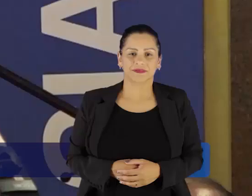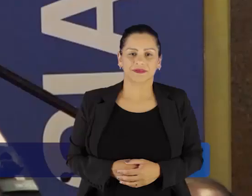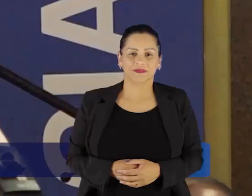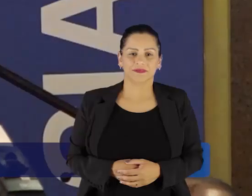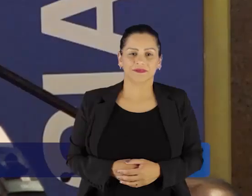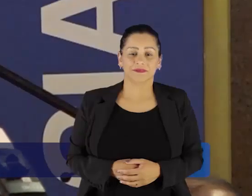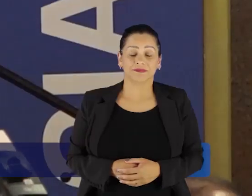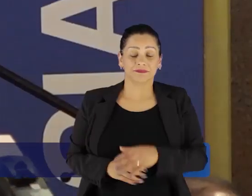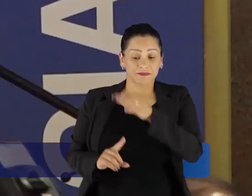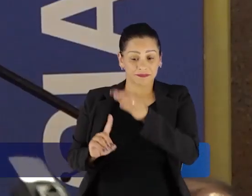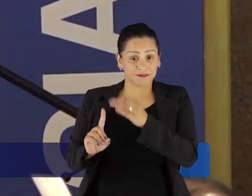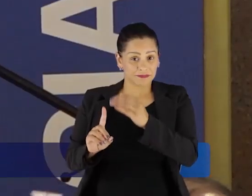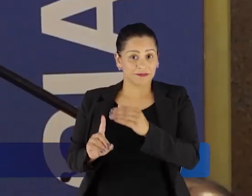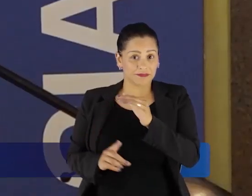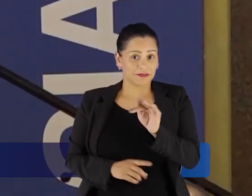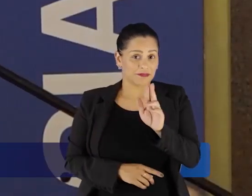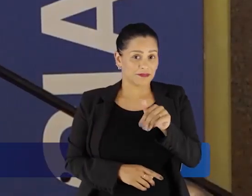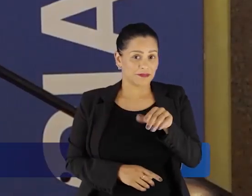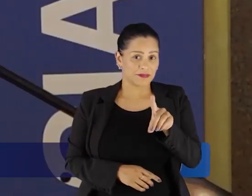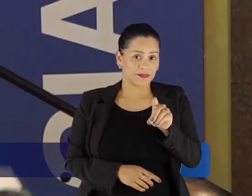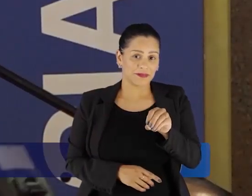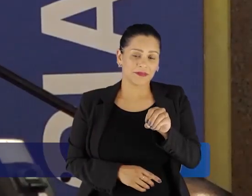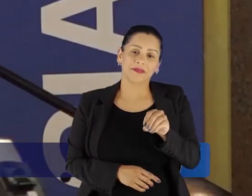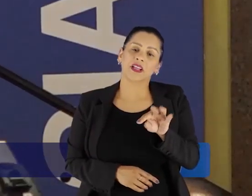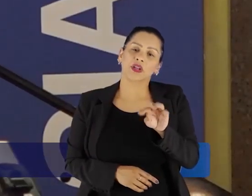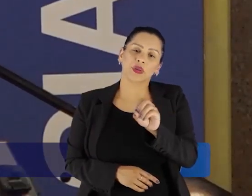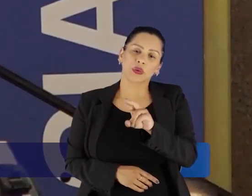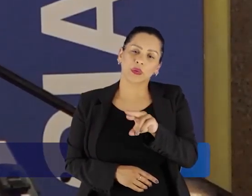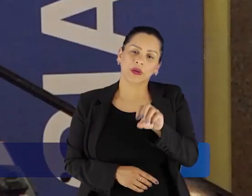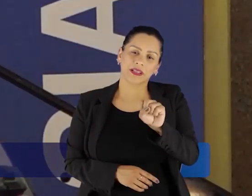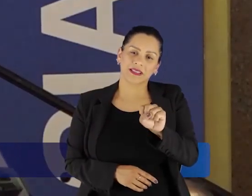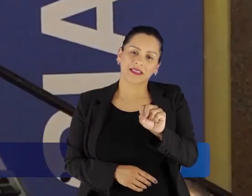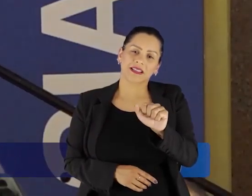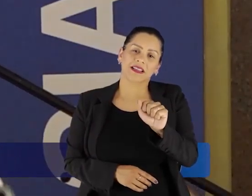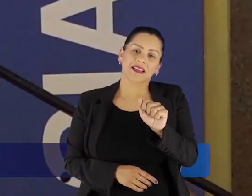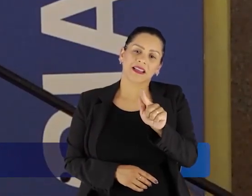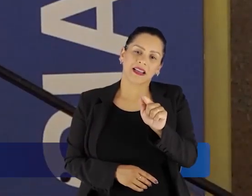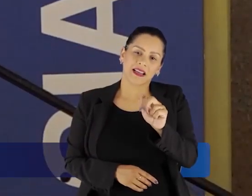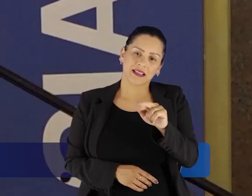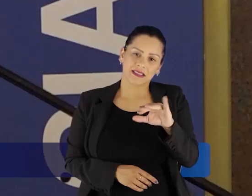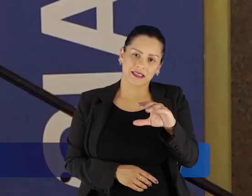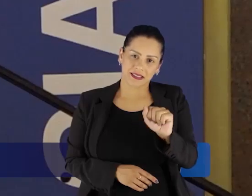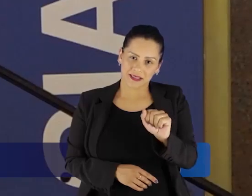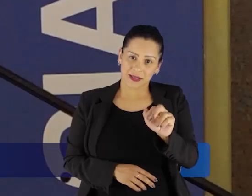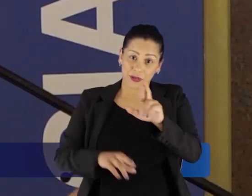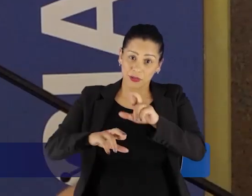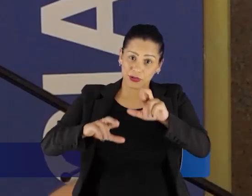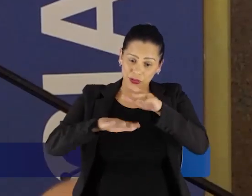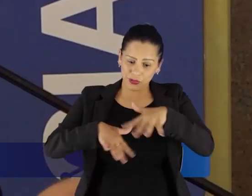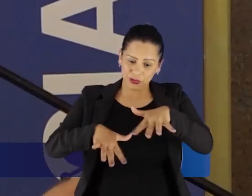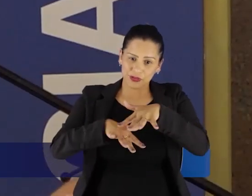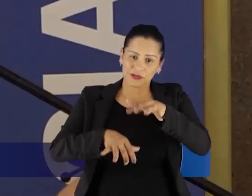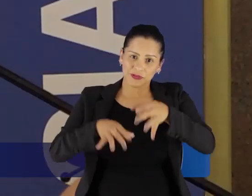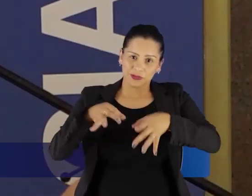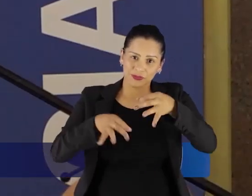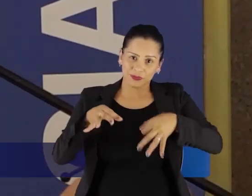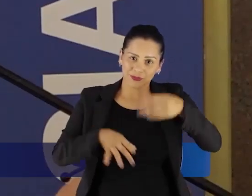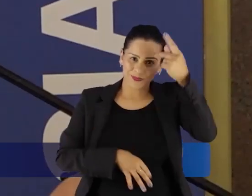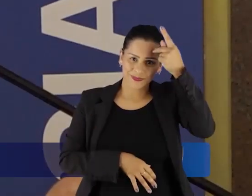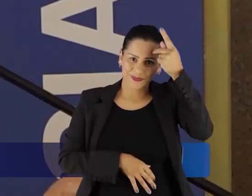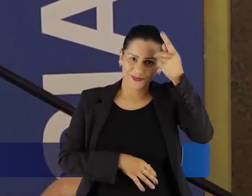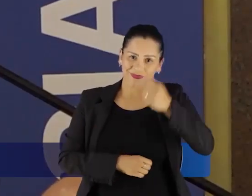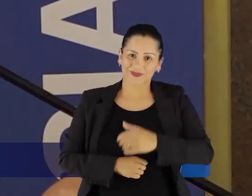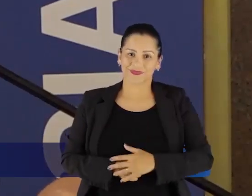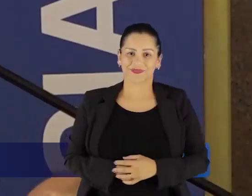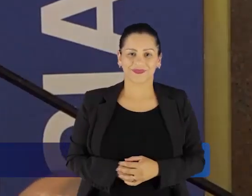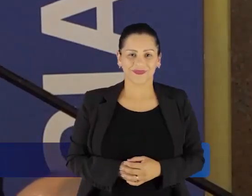o excelentíssimo Desembargador Fernando Antônio Torres Garcia corregedor-geral da Justiça do Estado de São Paulo